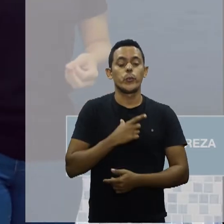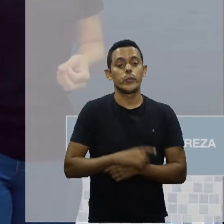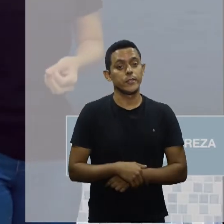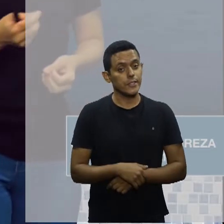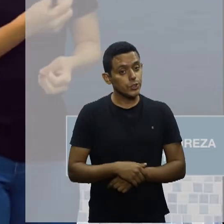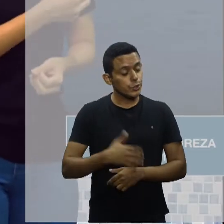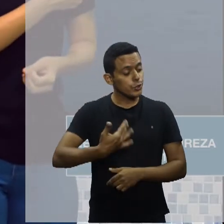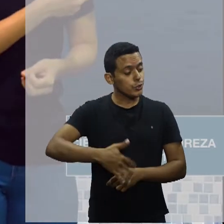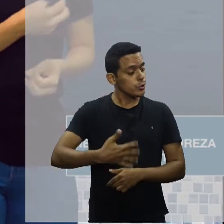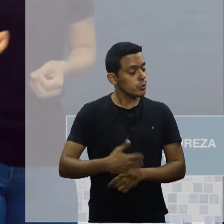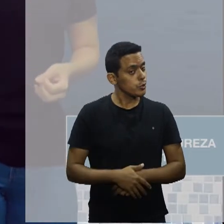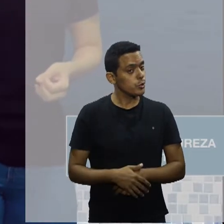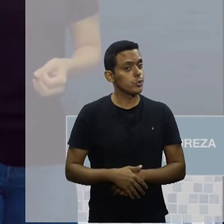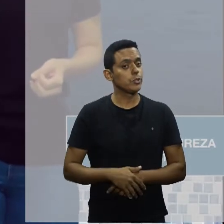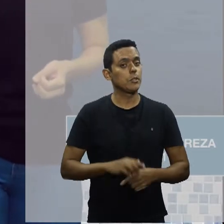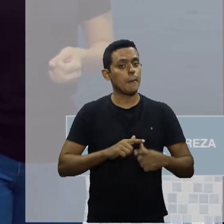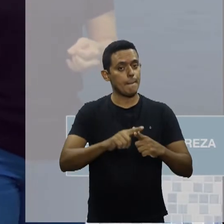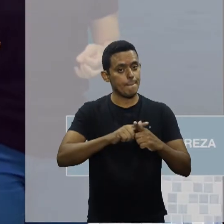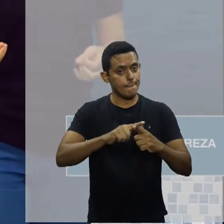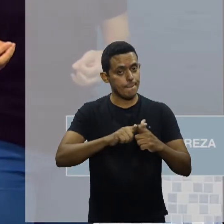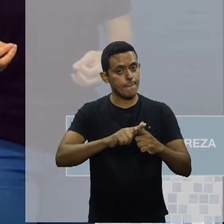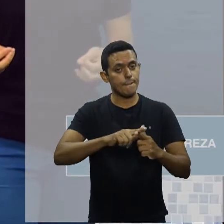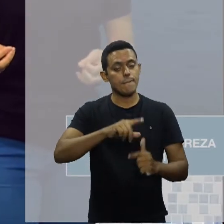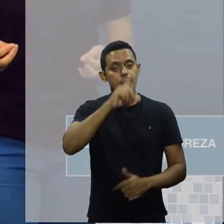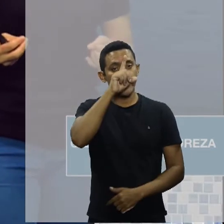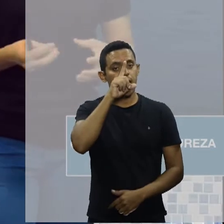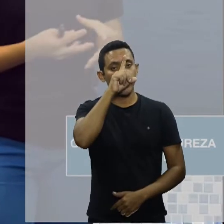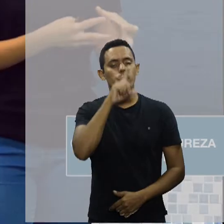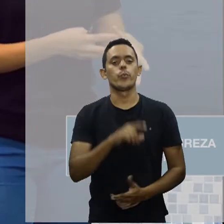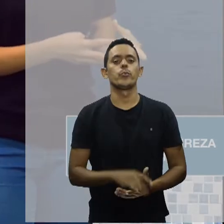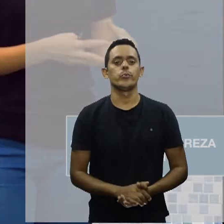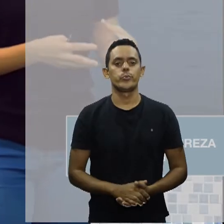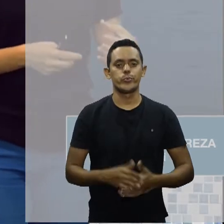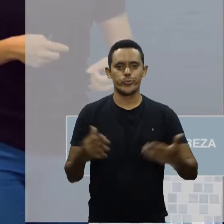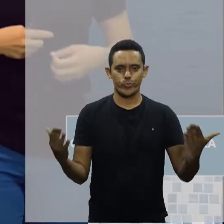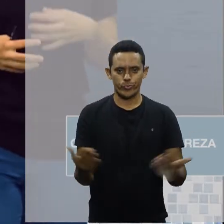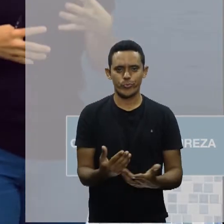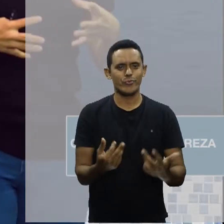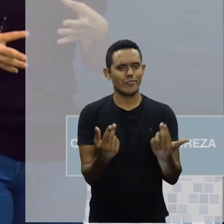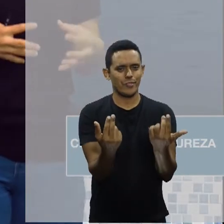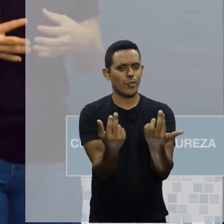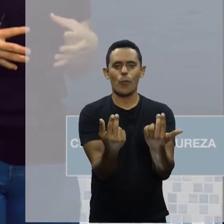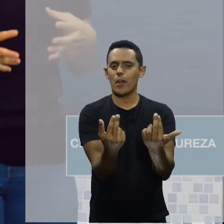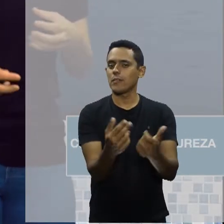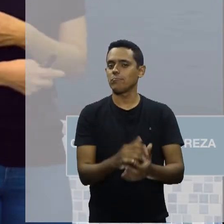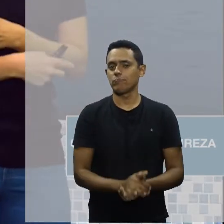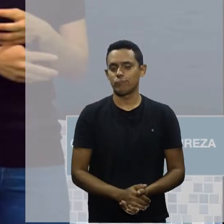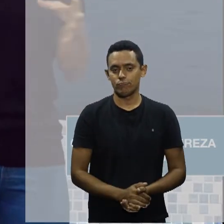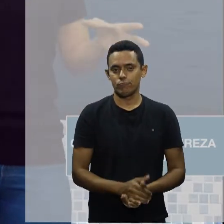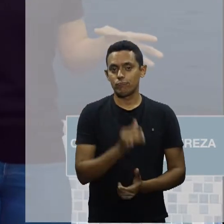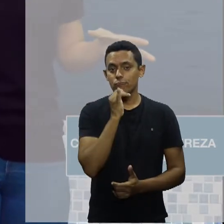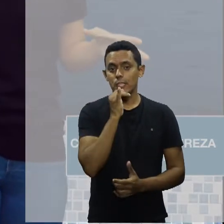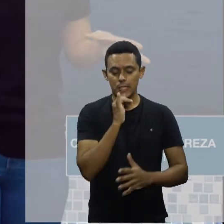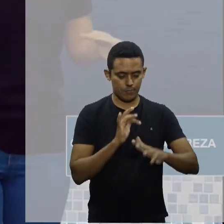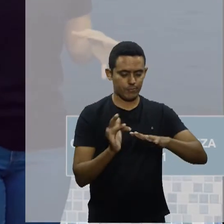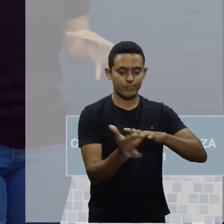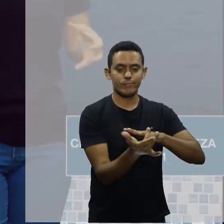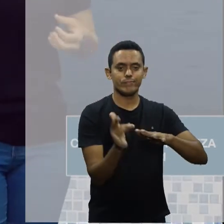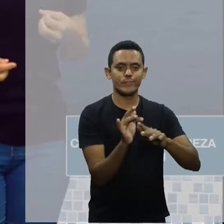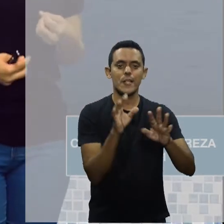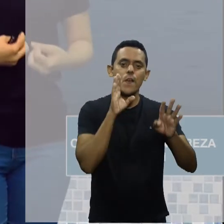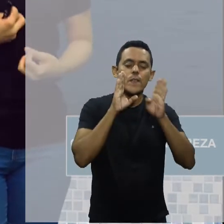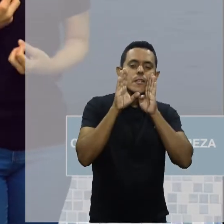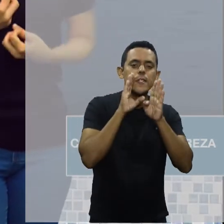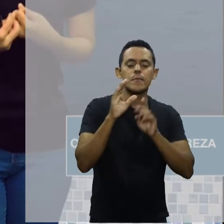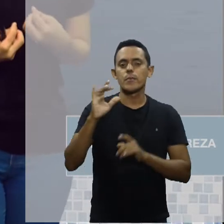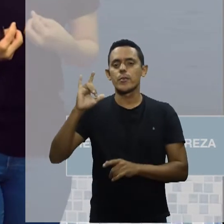Porque elas são, elas têm uma alta velocidade de disseminação. Através das redes sociais, rapidamente, uma notícia falsa, ela se espalha, né,